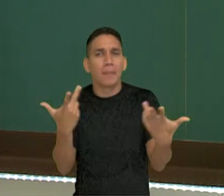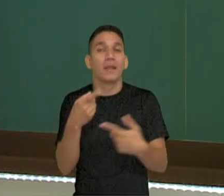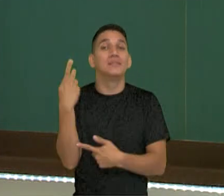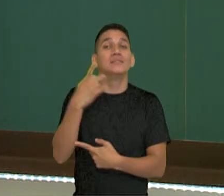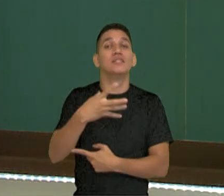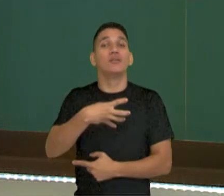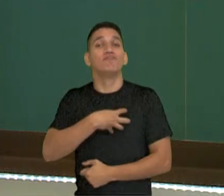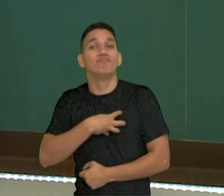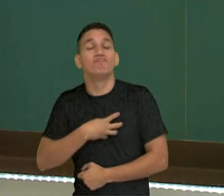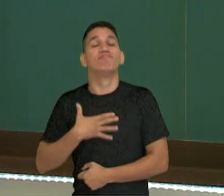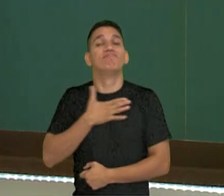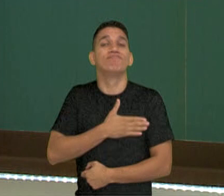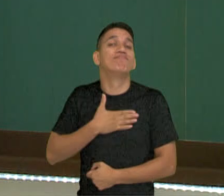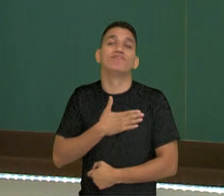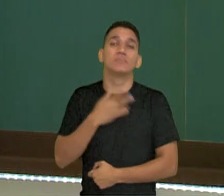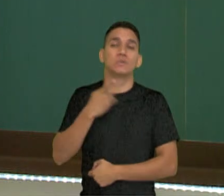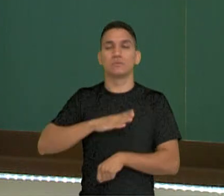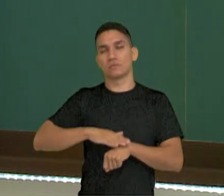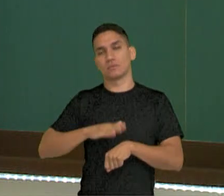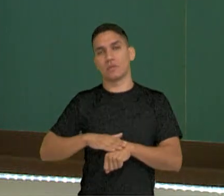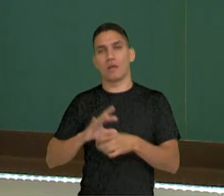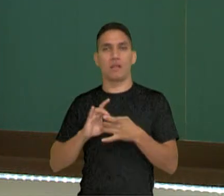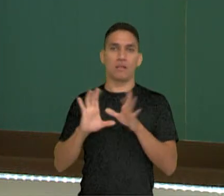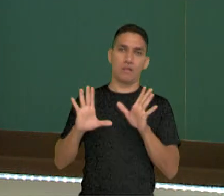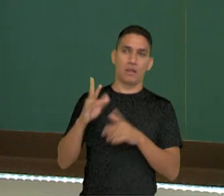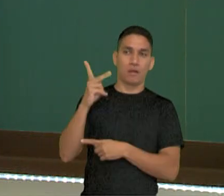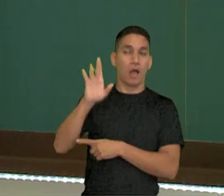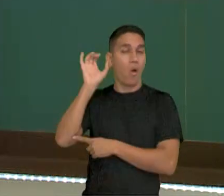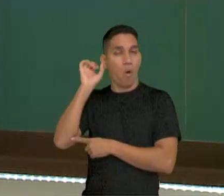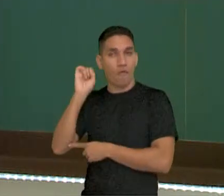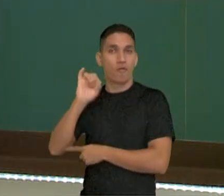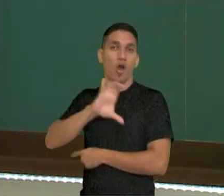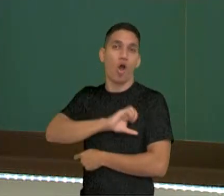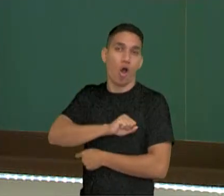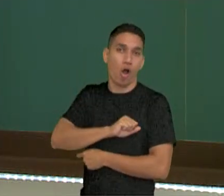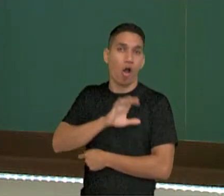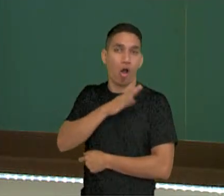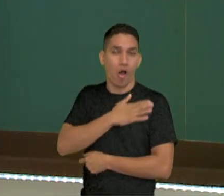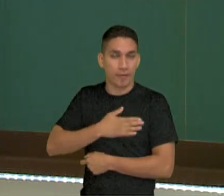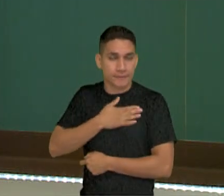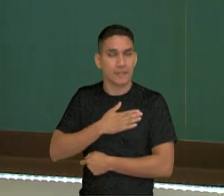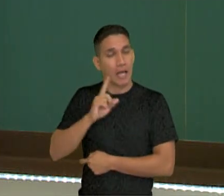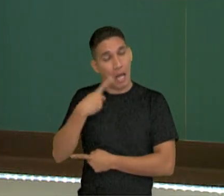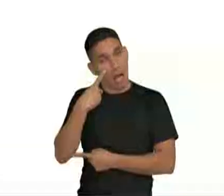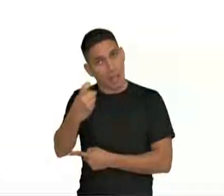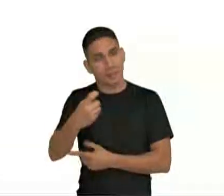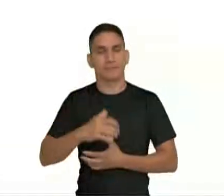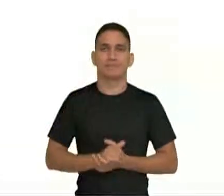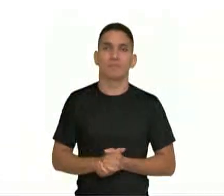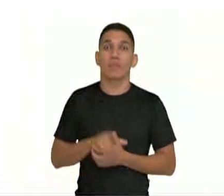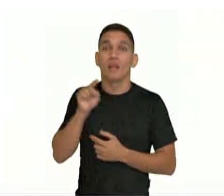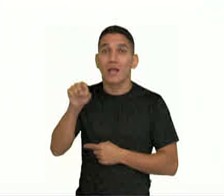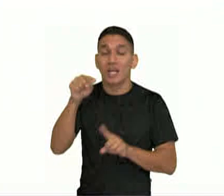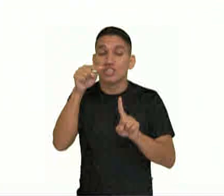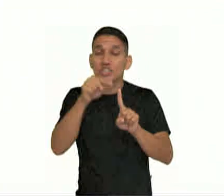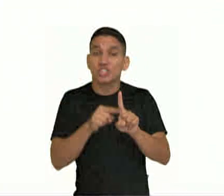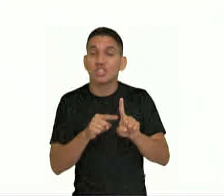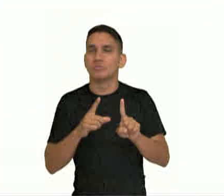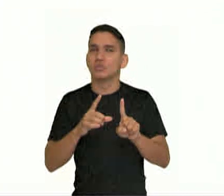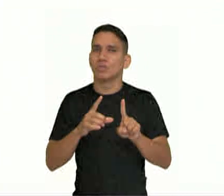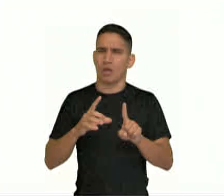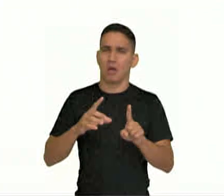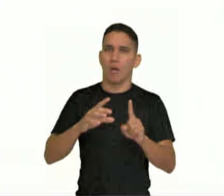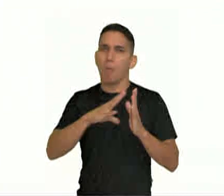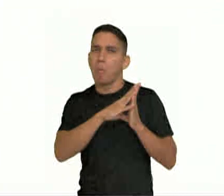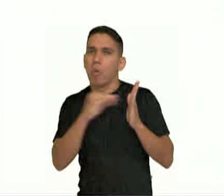momento livre, né, ouvindo somente aquele tema. É muito interessante. Então, esse tipo de formato